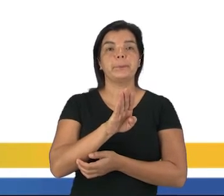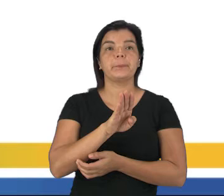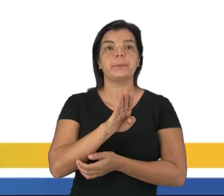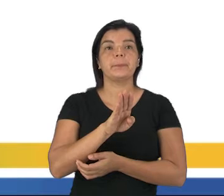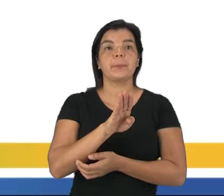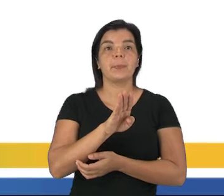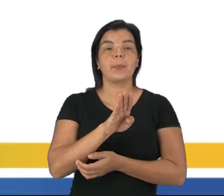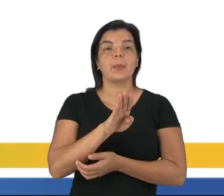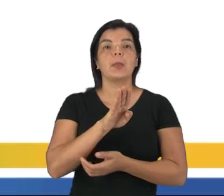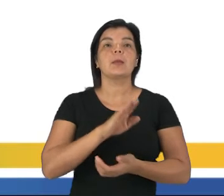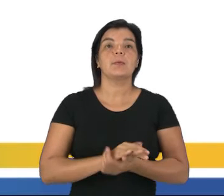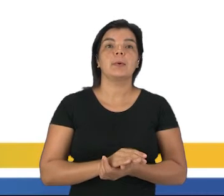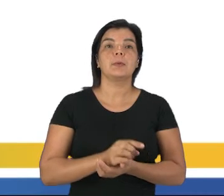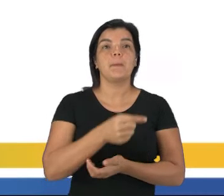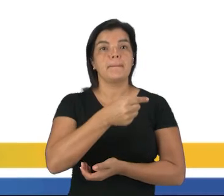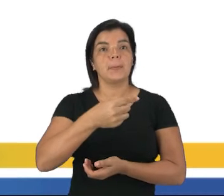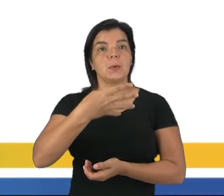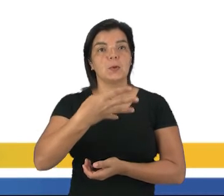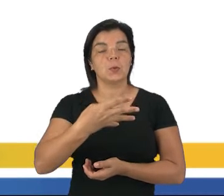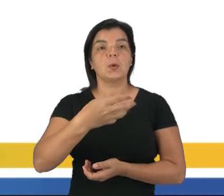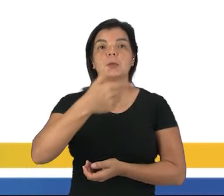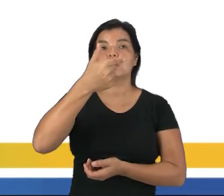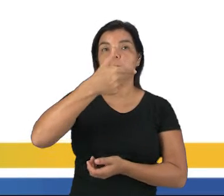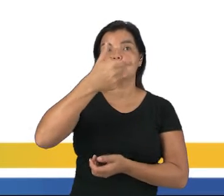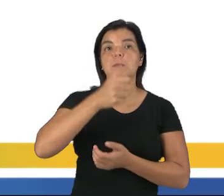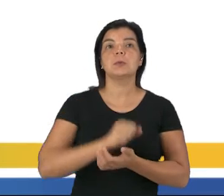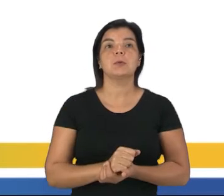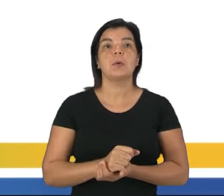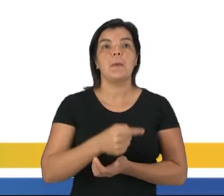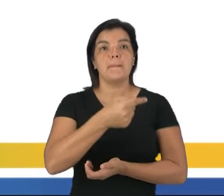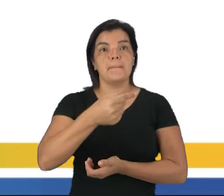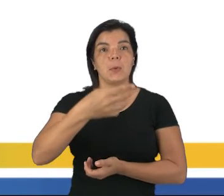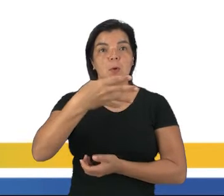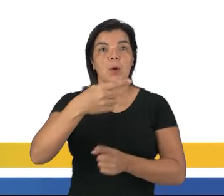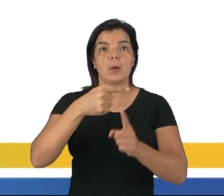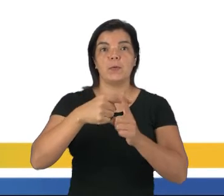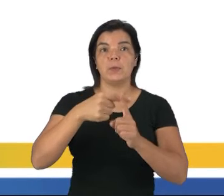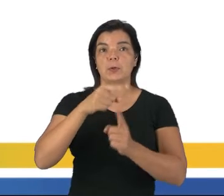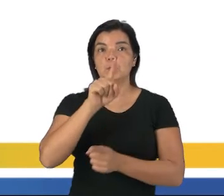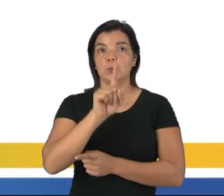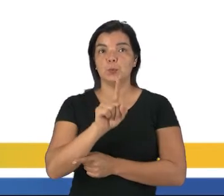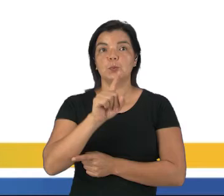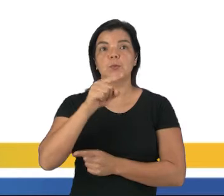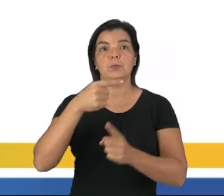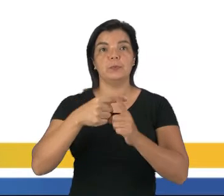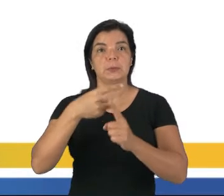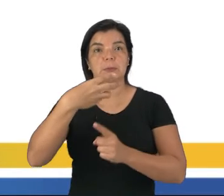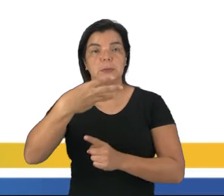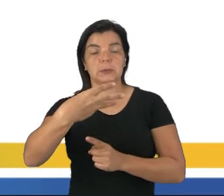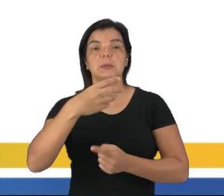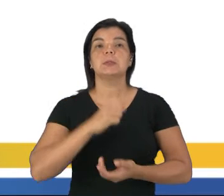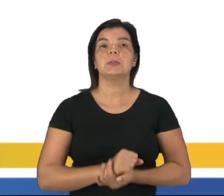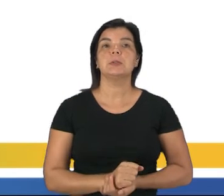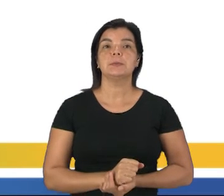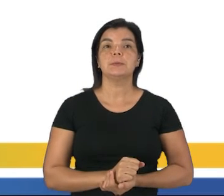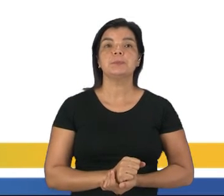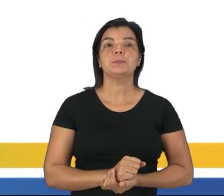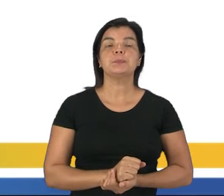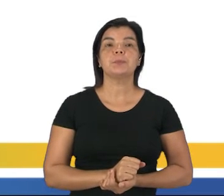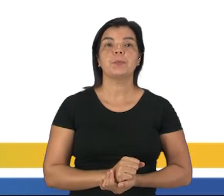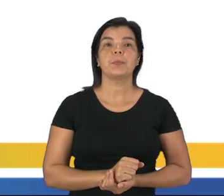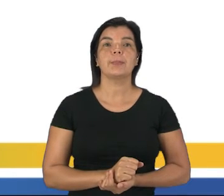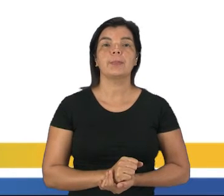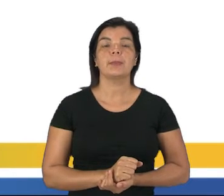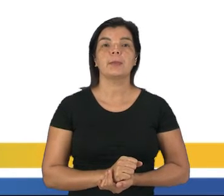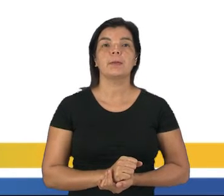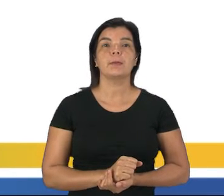coeficiente b, menos 4, b ao quadrado, menos 4 vezes a vezes c, então substituí menos 4 vezes o 1,